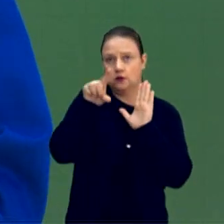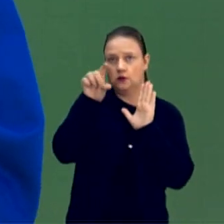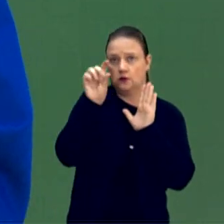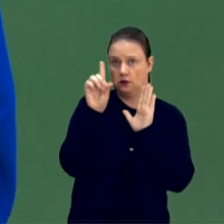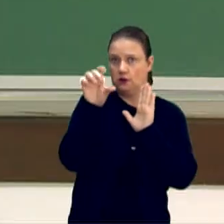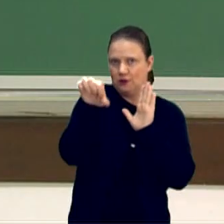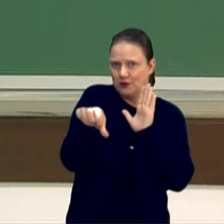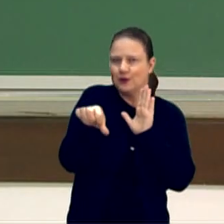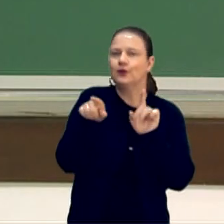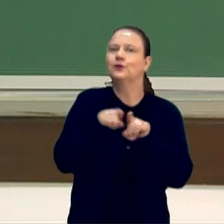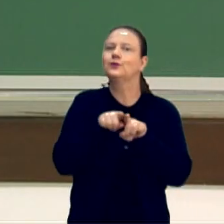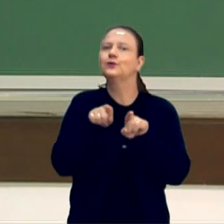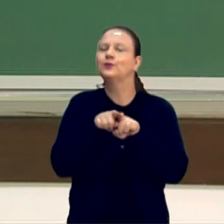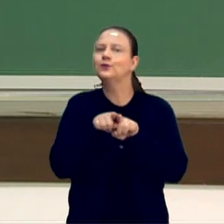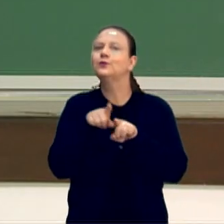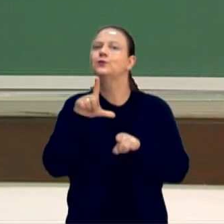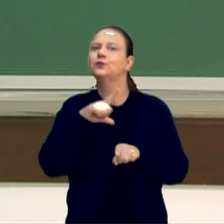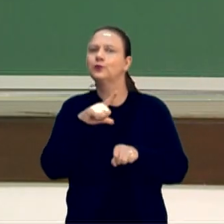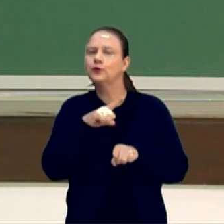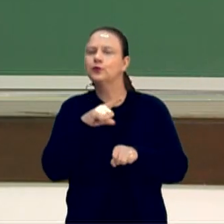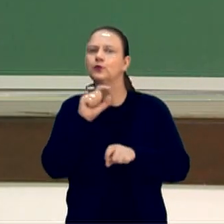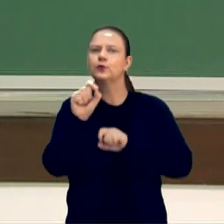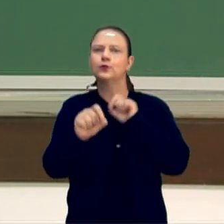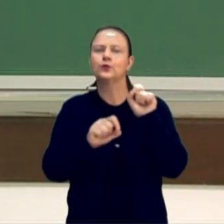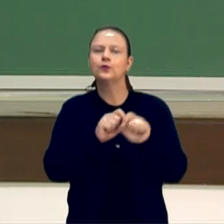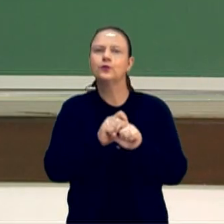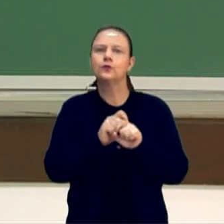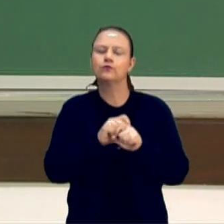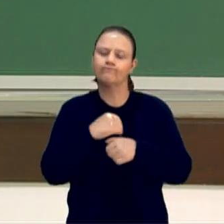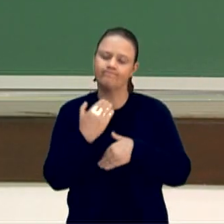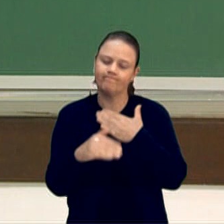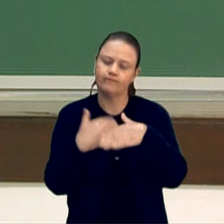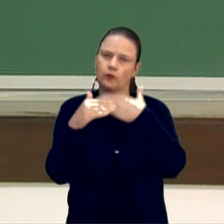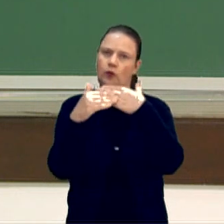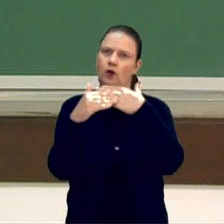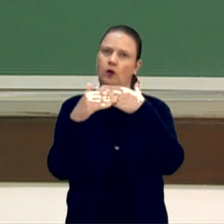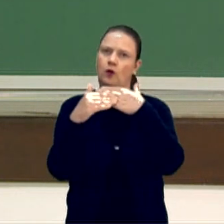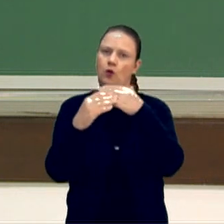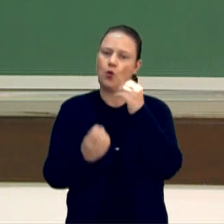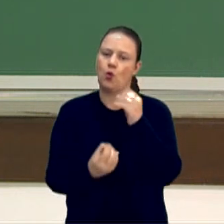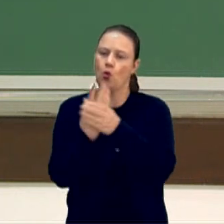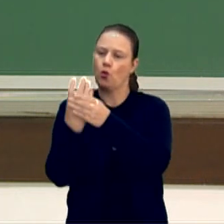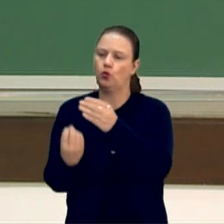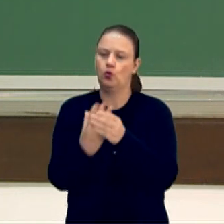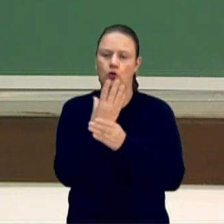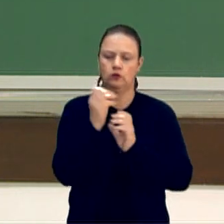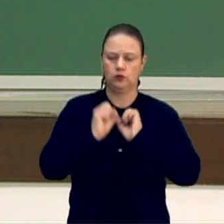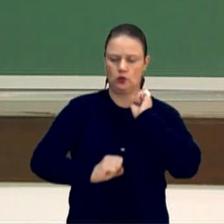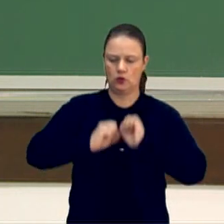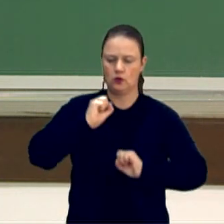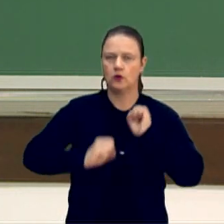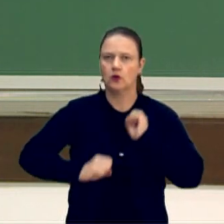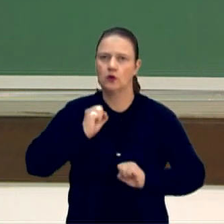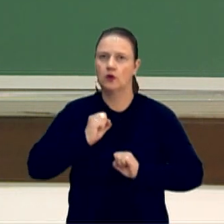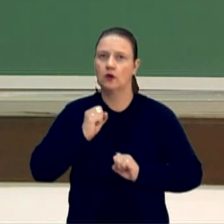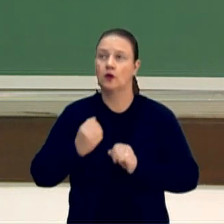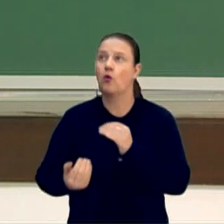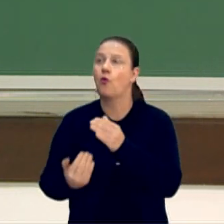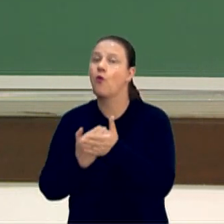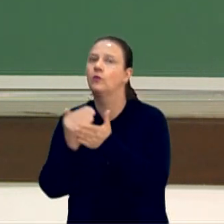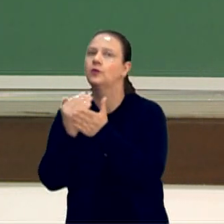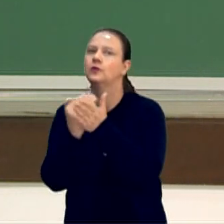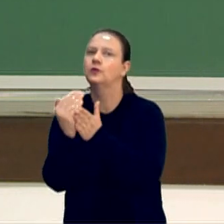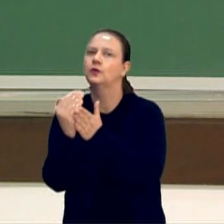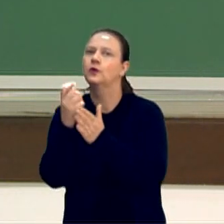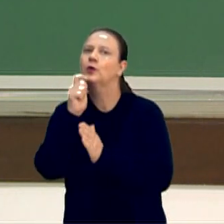já estava passando já pelo processo de industrialização, que iniciou lá na Inglaterra no século XVIII. Tá